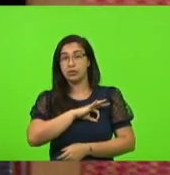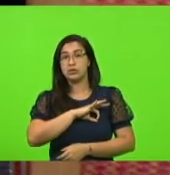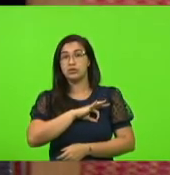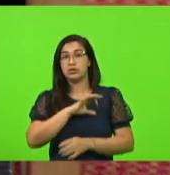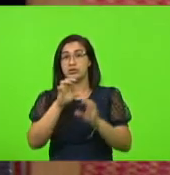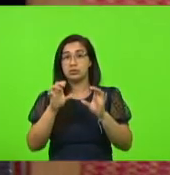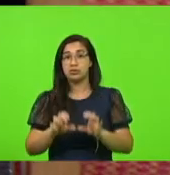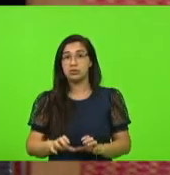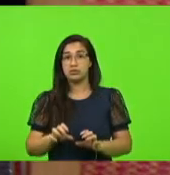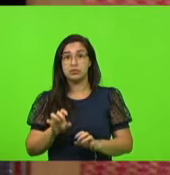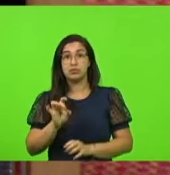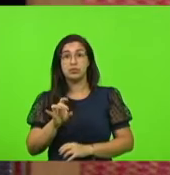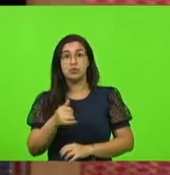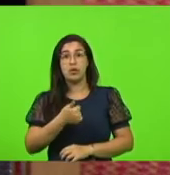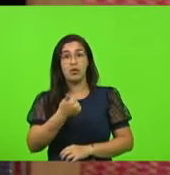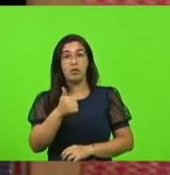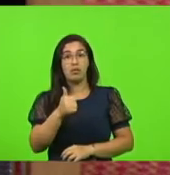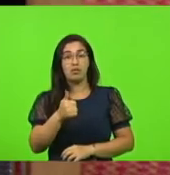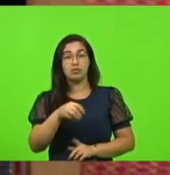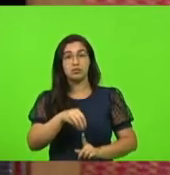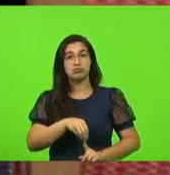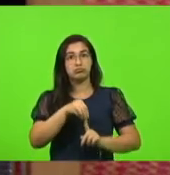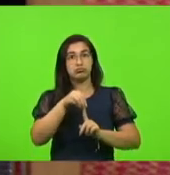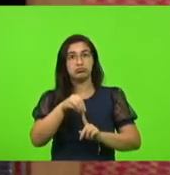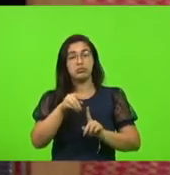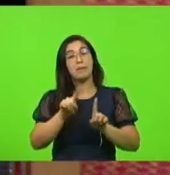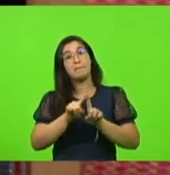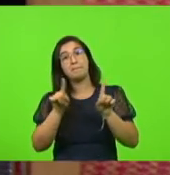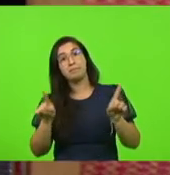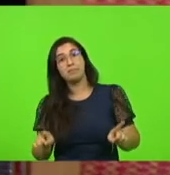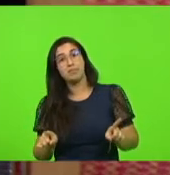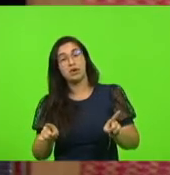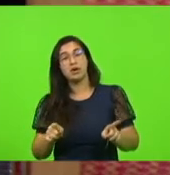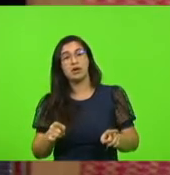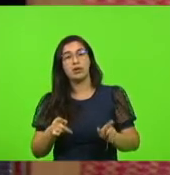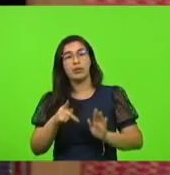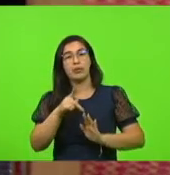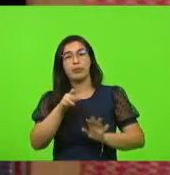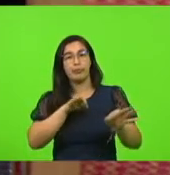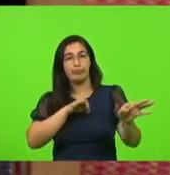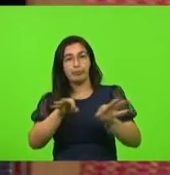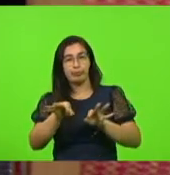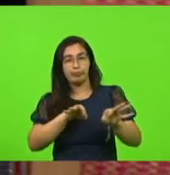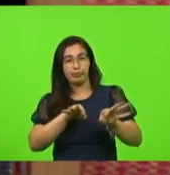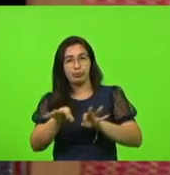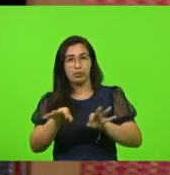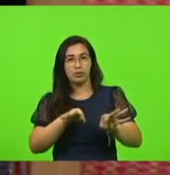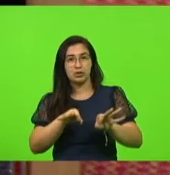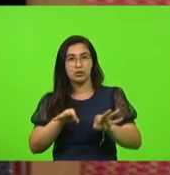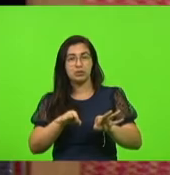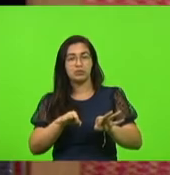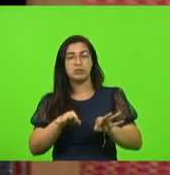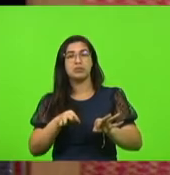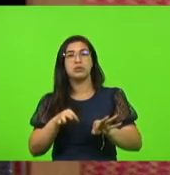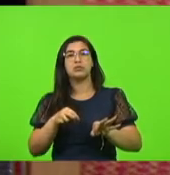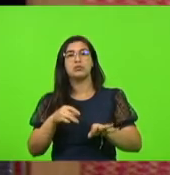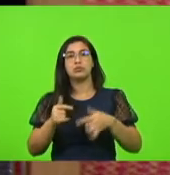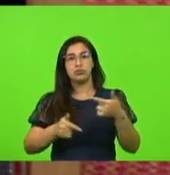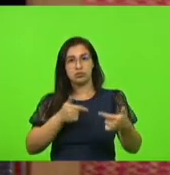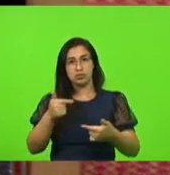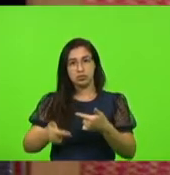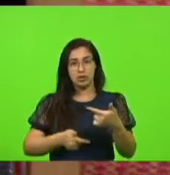promoções. Com o novo plano de carreira, nós teremos mais de 1.000 e temos a perspectiva